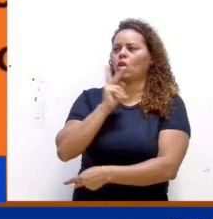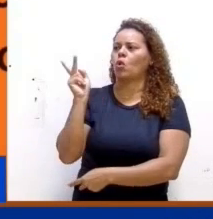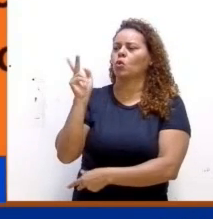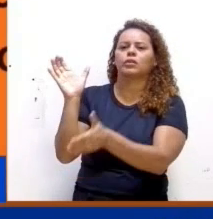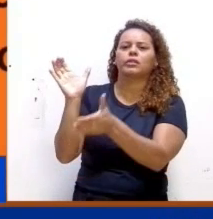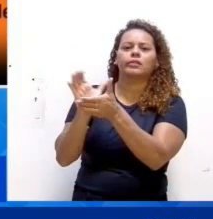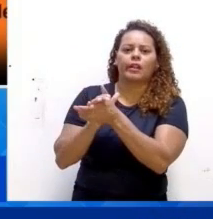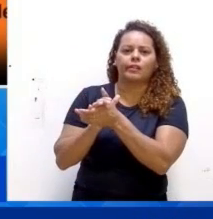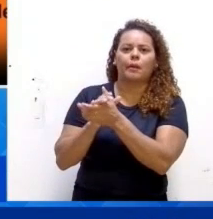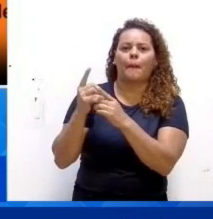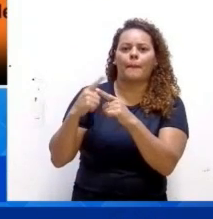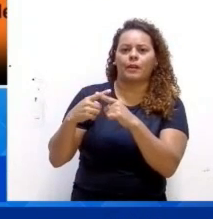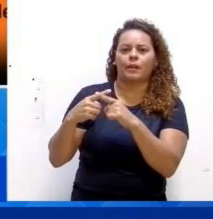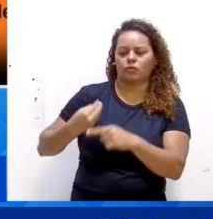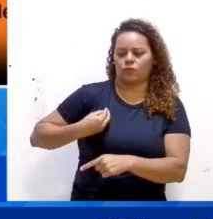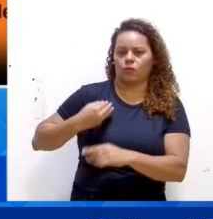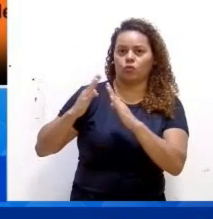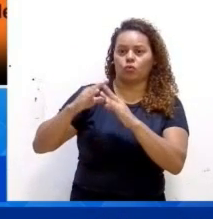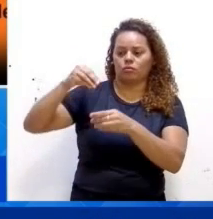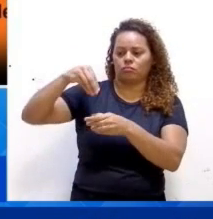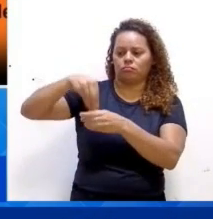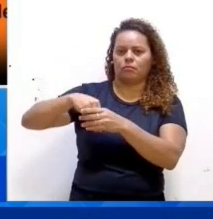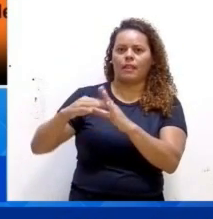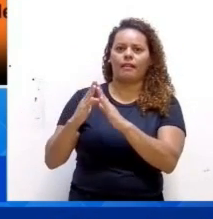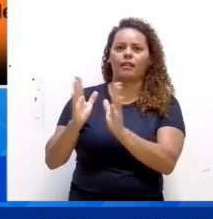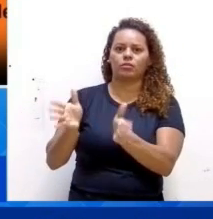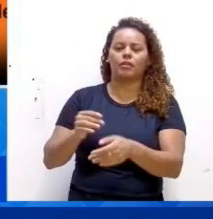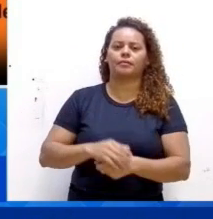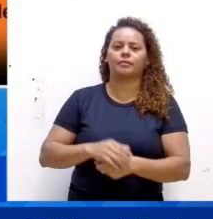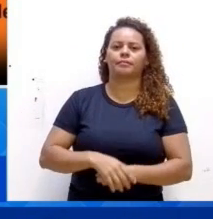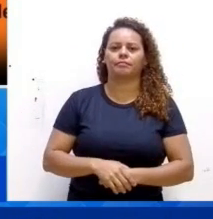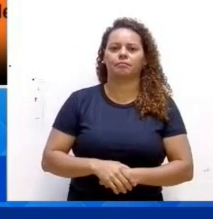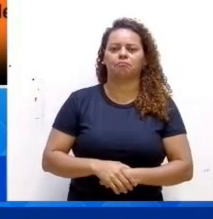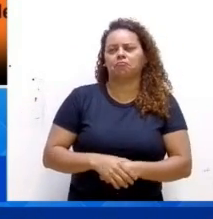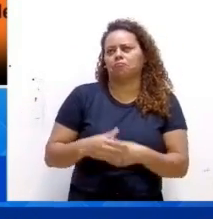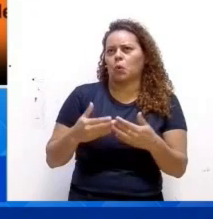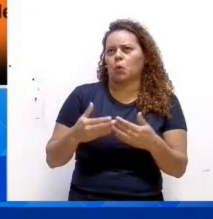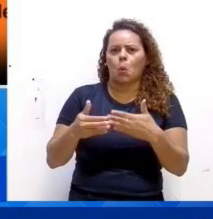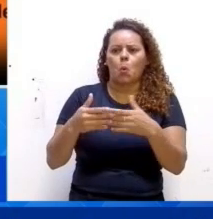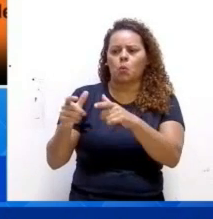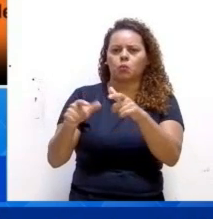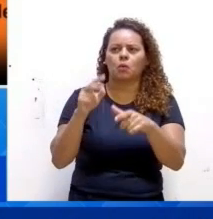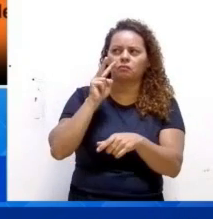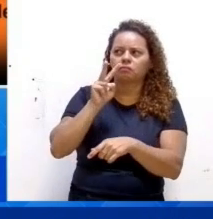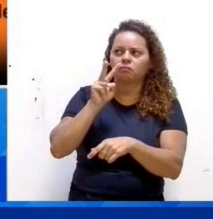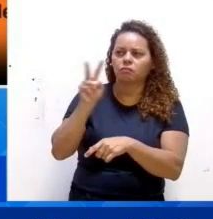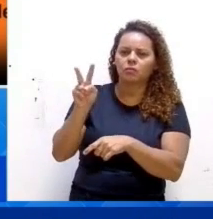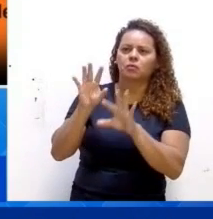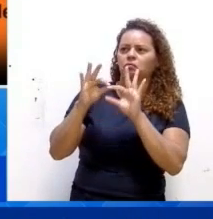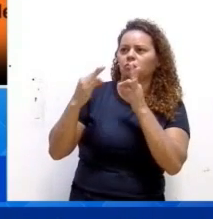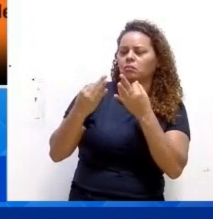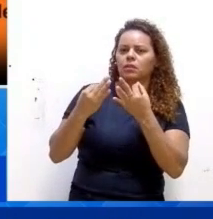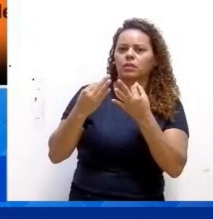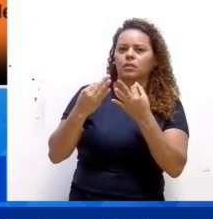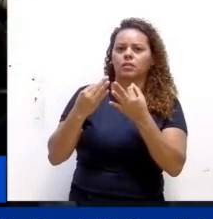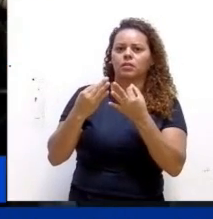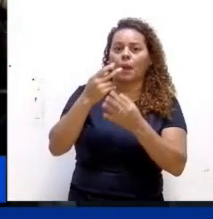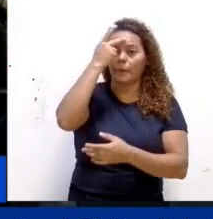isso é um casal, eles vivem juntos. No bairro, na comunidade, na